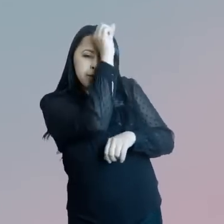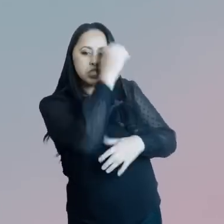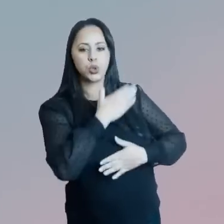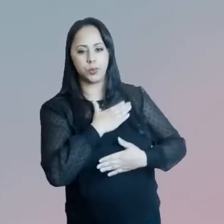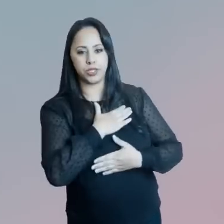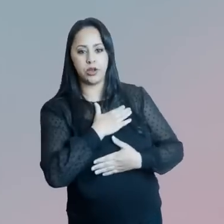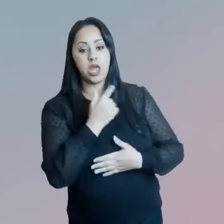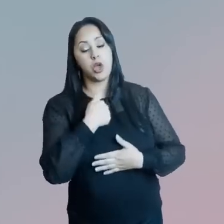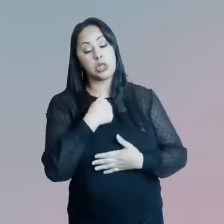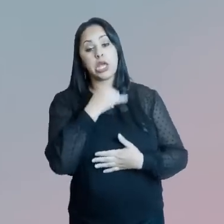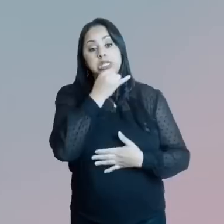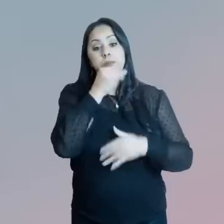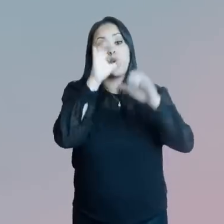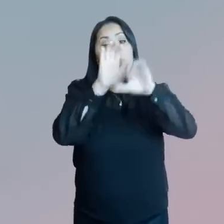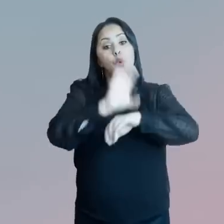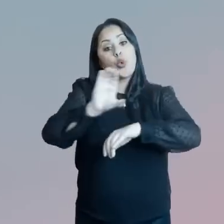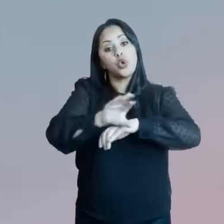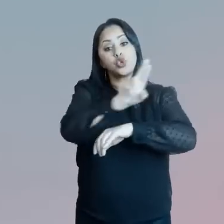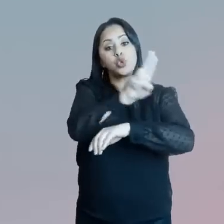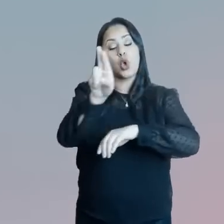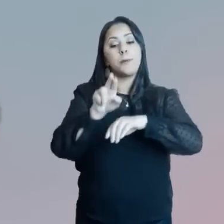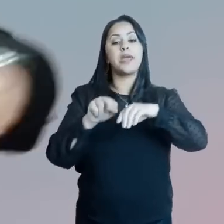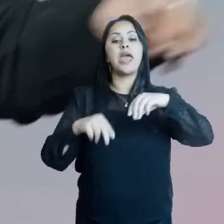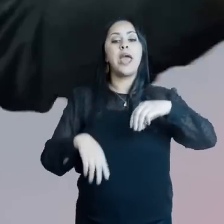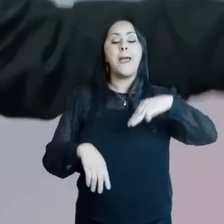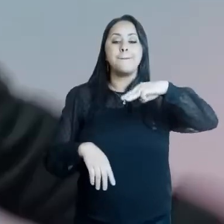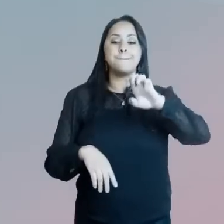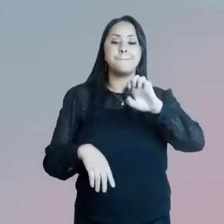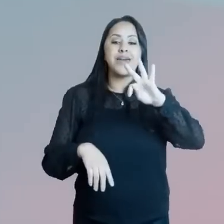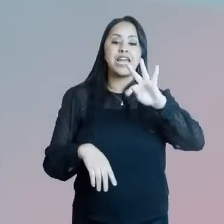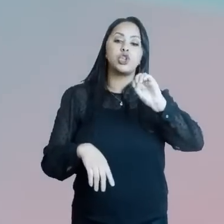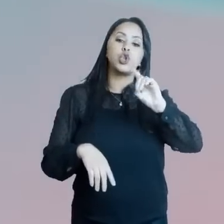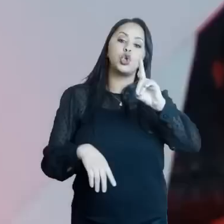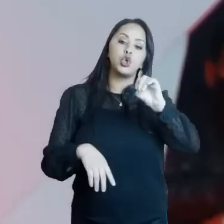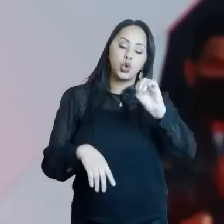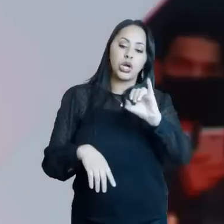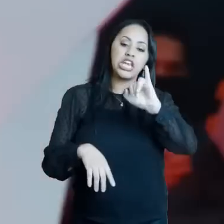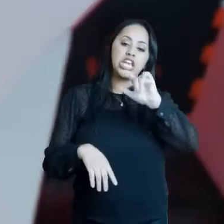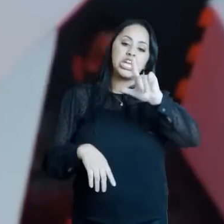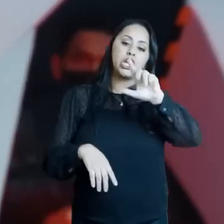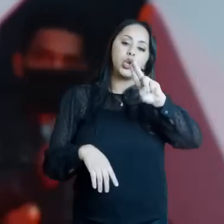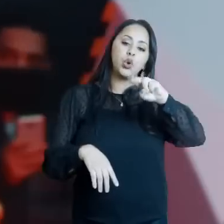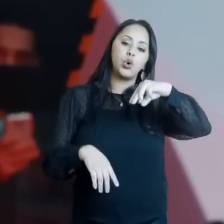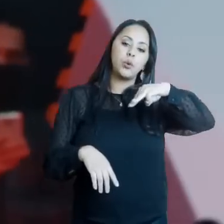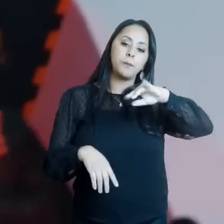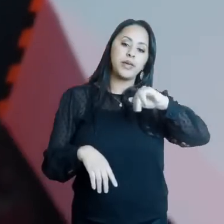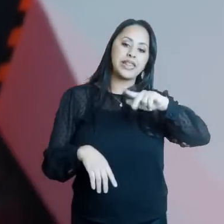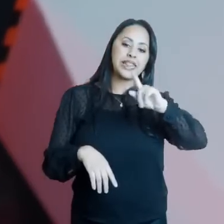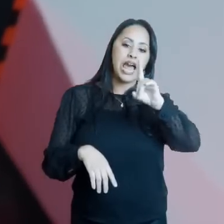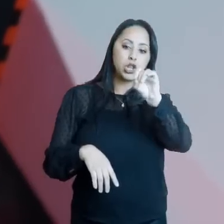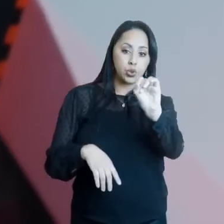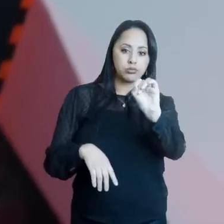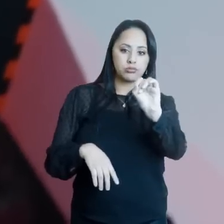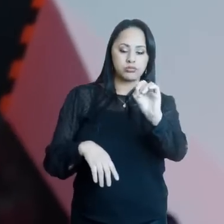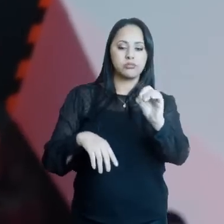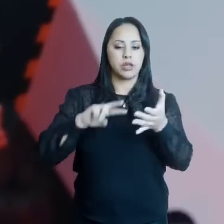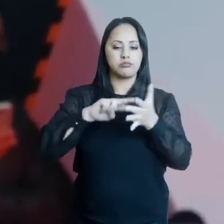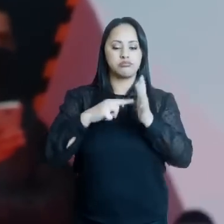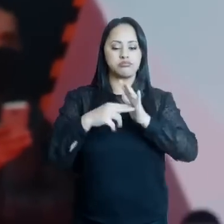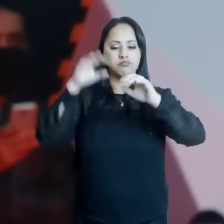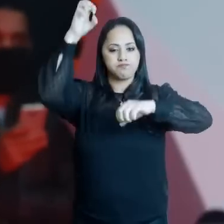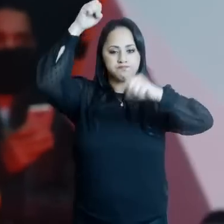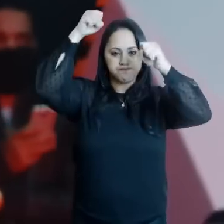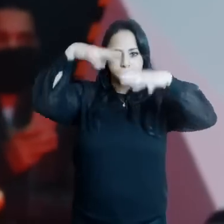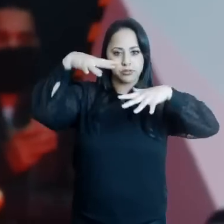isso, a ganhar dinheiro com a internet, a prosperar. Nós temos inúmeras pessoas que já estão tendo muito resultado com ele. Então, se você quer ser